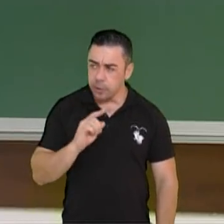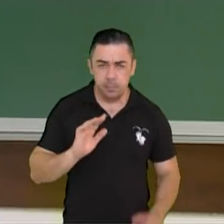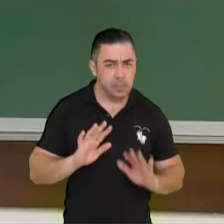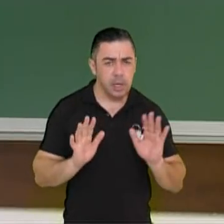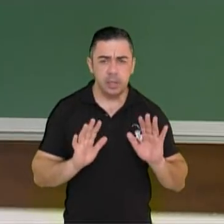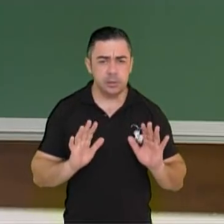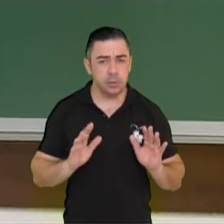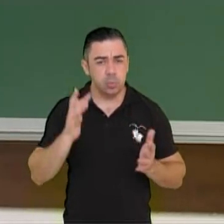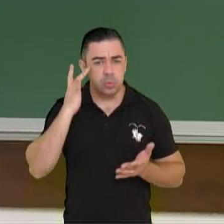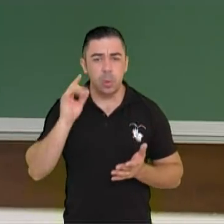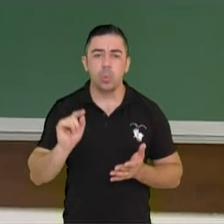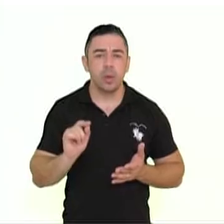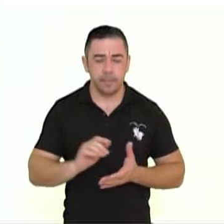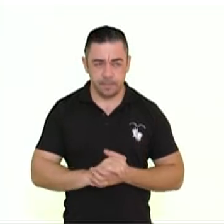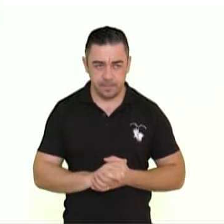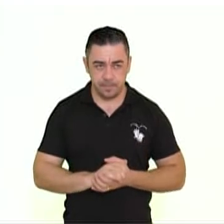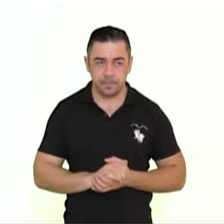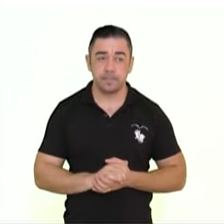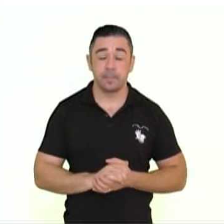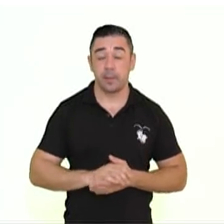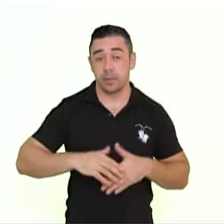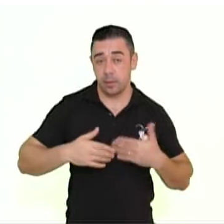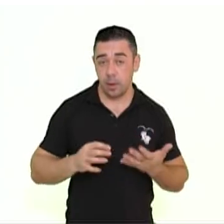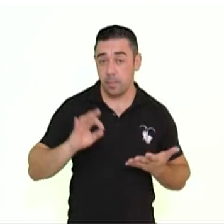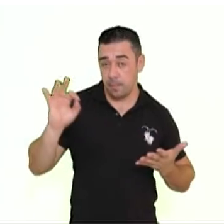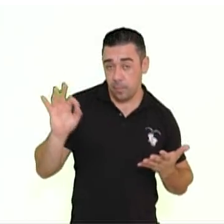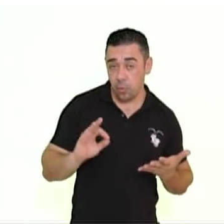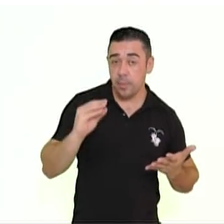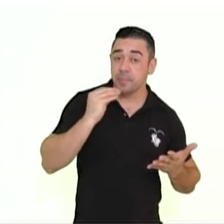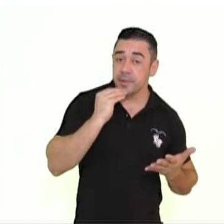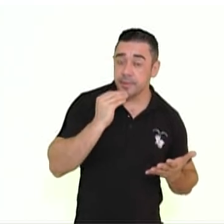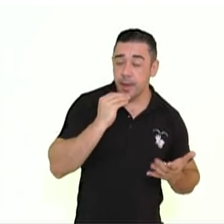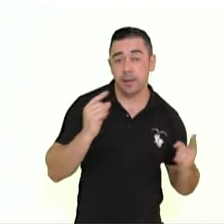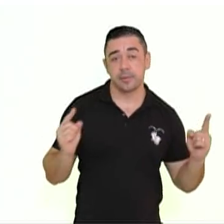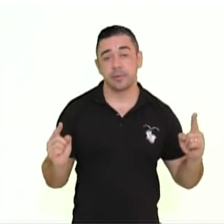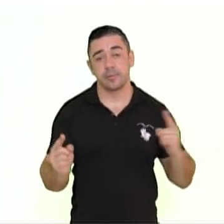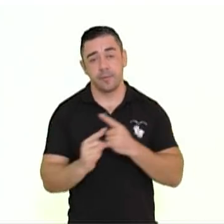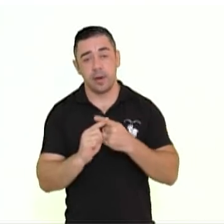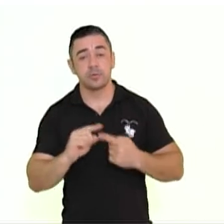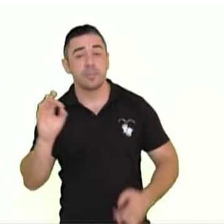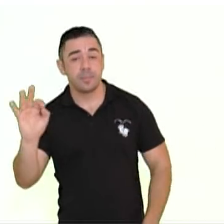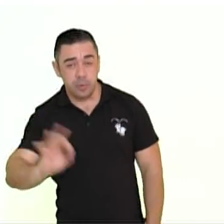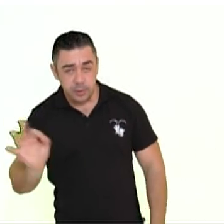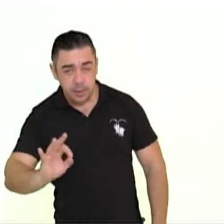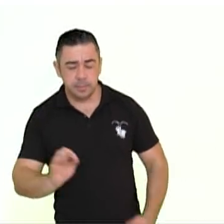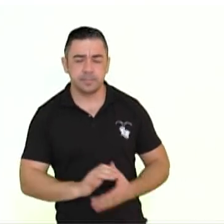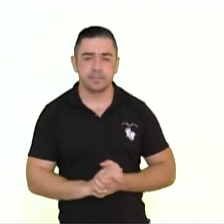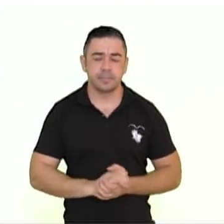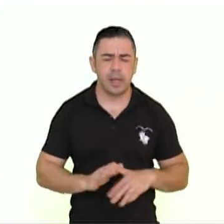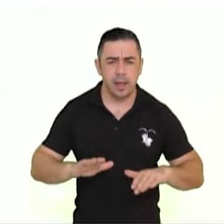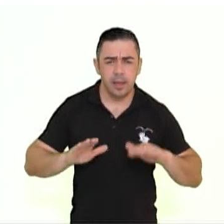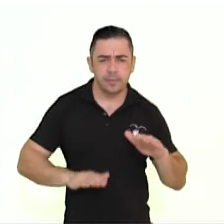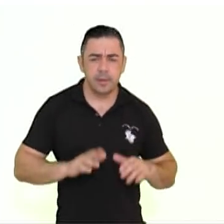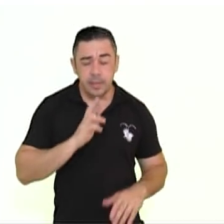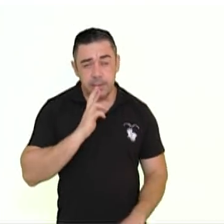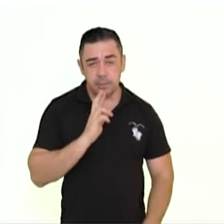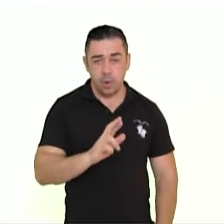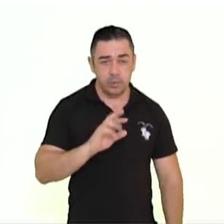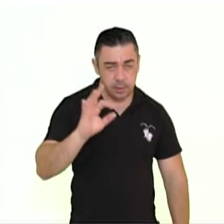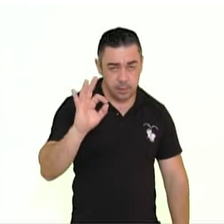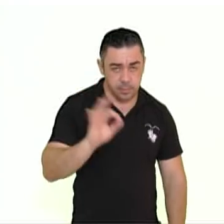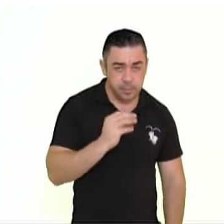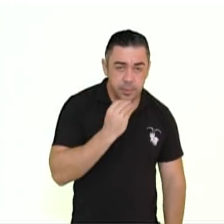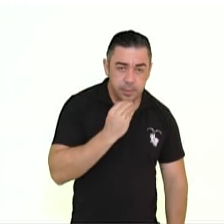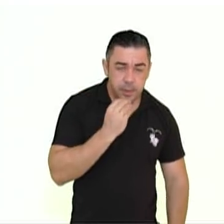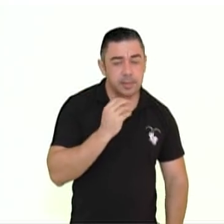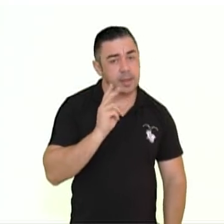lembro. Então, olha lá, ó, probabilidade versus porcentagem. Geralmente, o resultado de uma